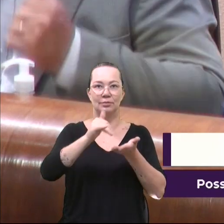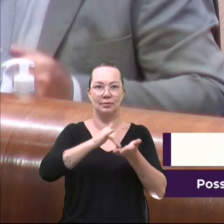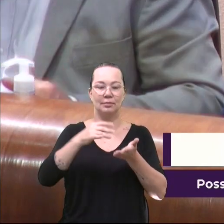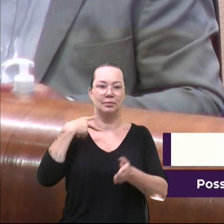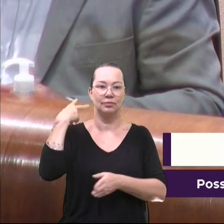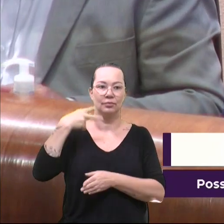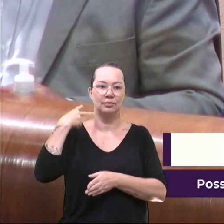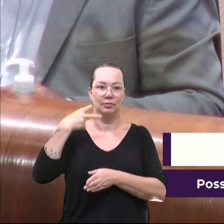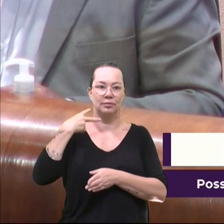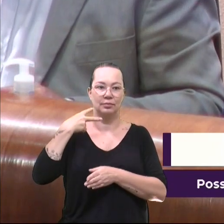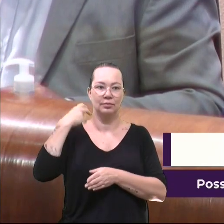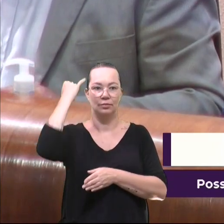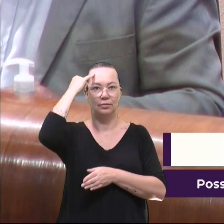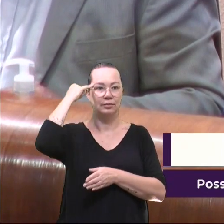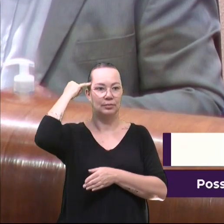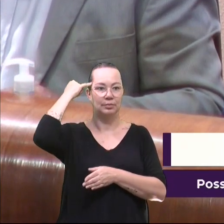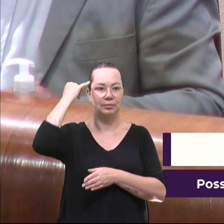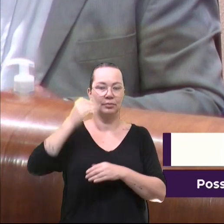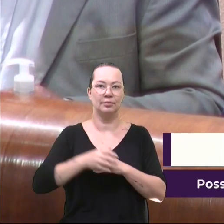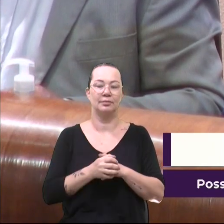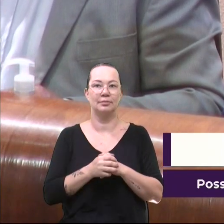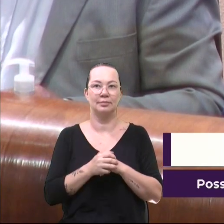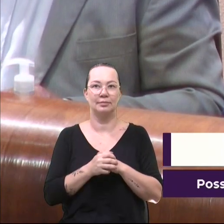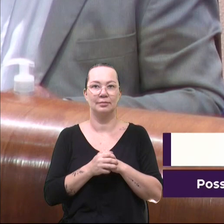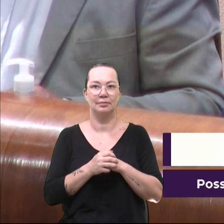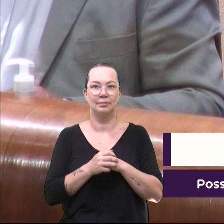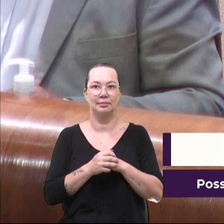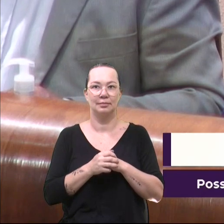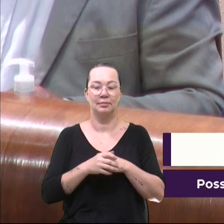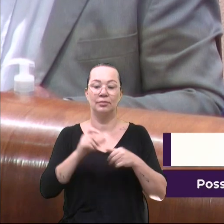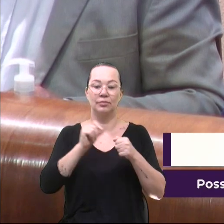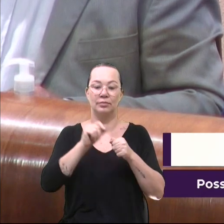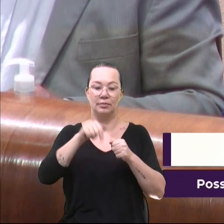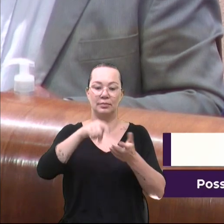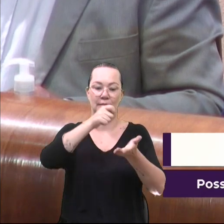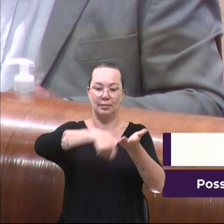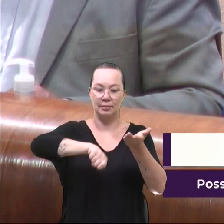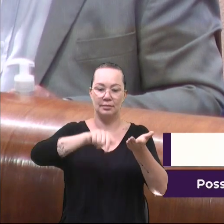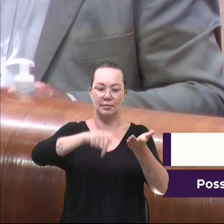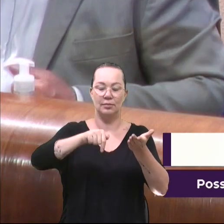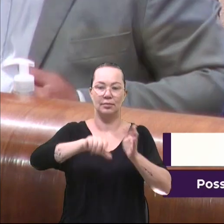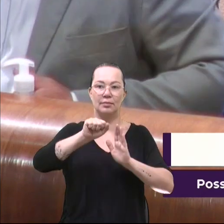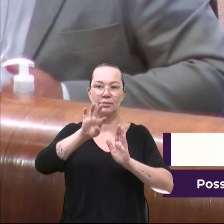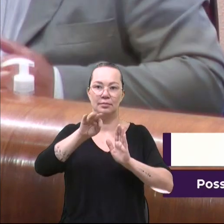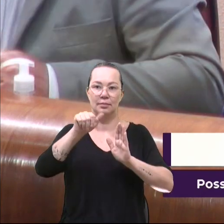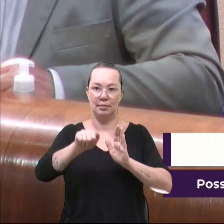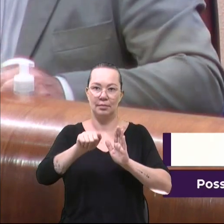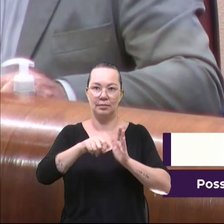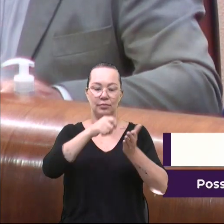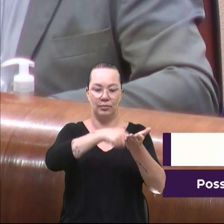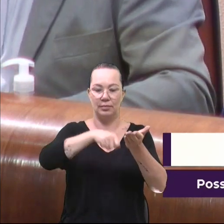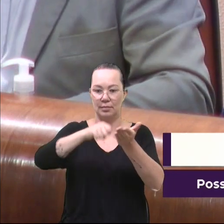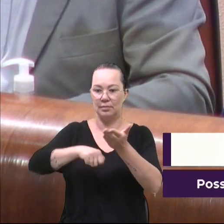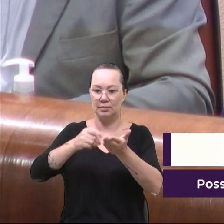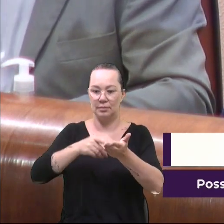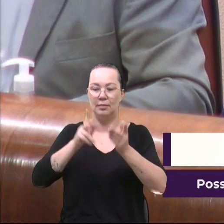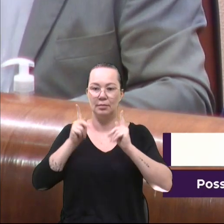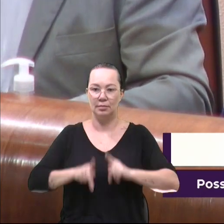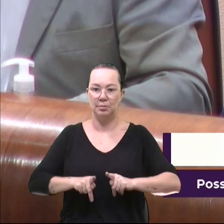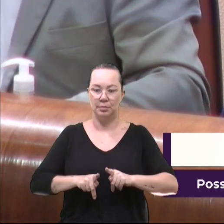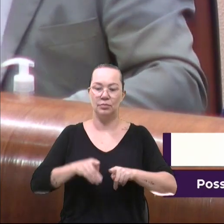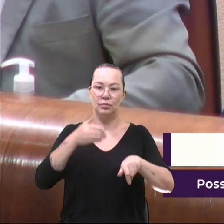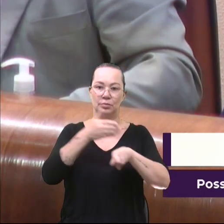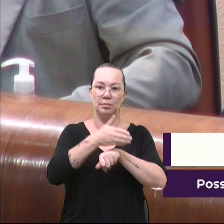vereador José Pascoal D'Ambrós. Para constar, foi lavrada a presente ata que, estando de acordo, vai assinada pelos integrantes da nova